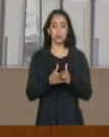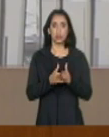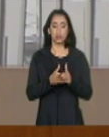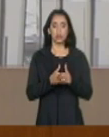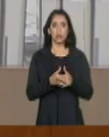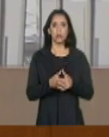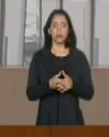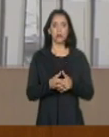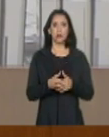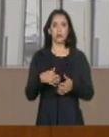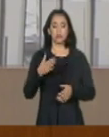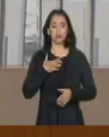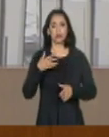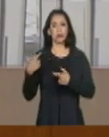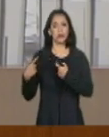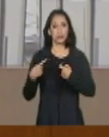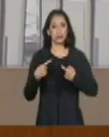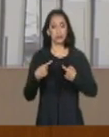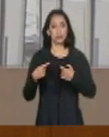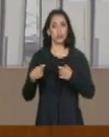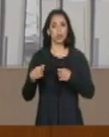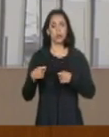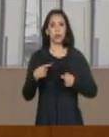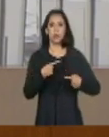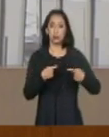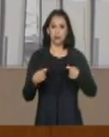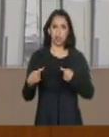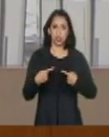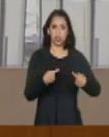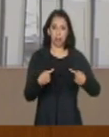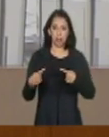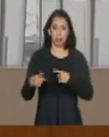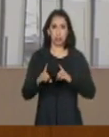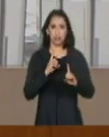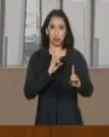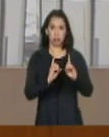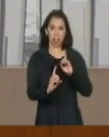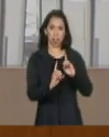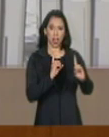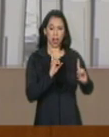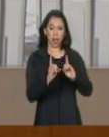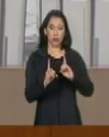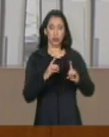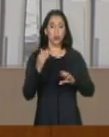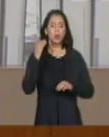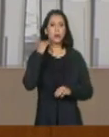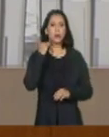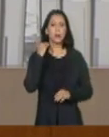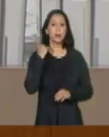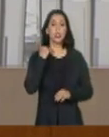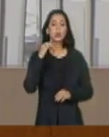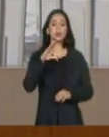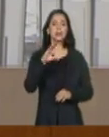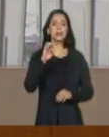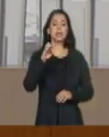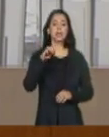o meu diálogo com o Banco Central e o meu diálogo com a Receita Federal,